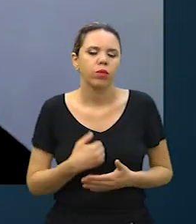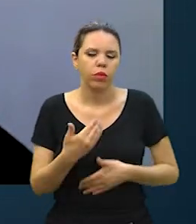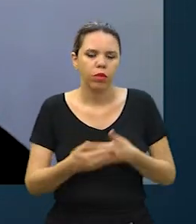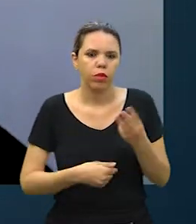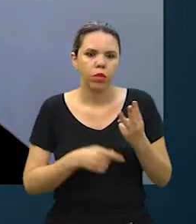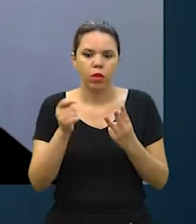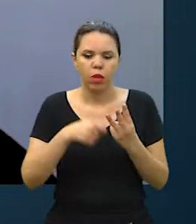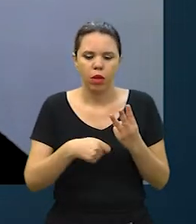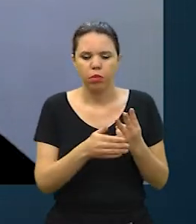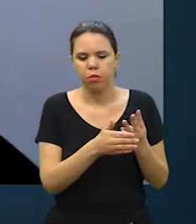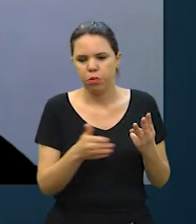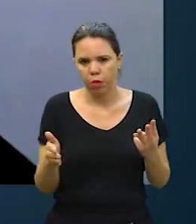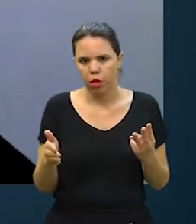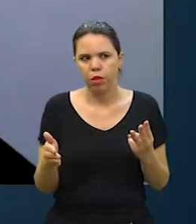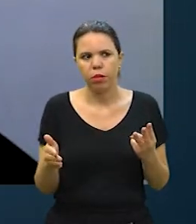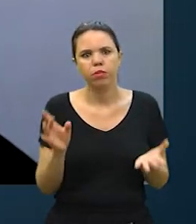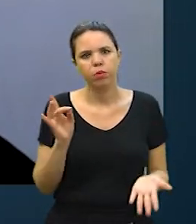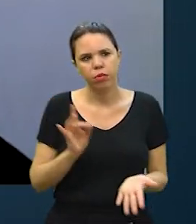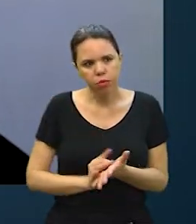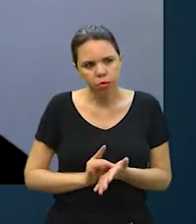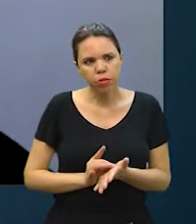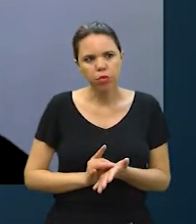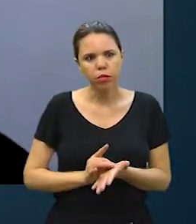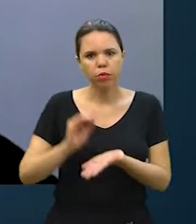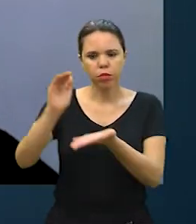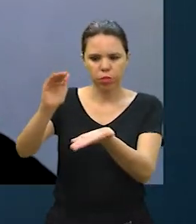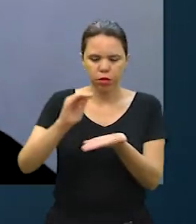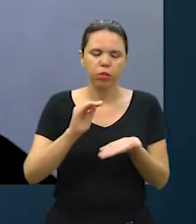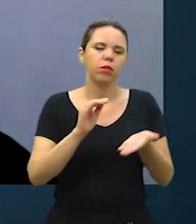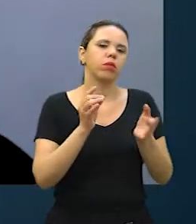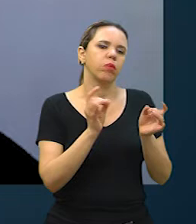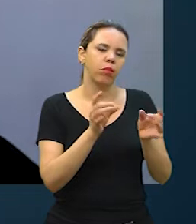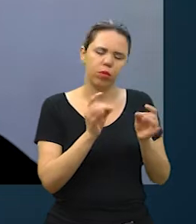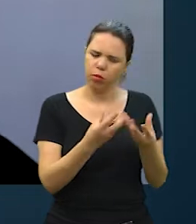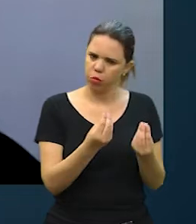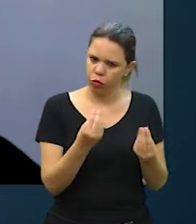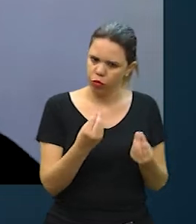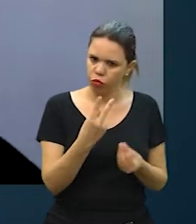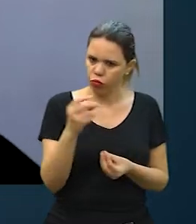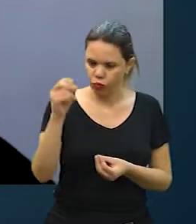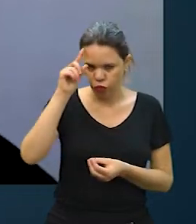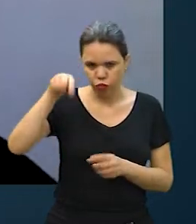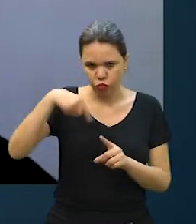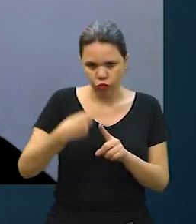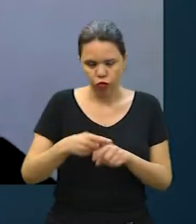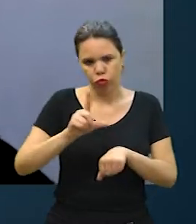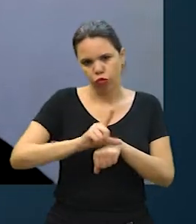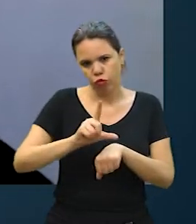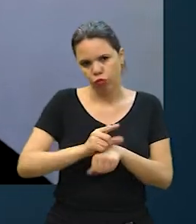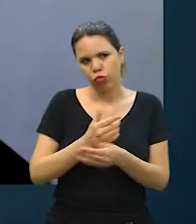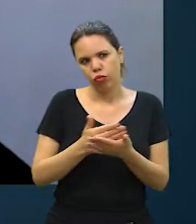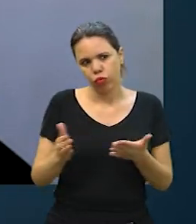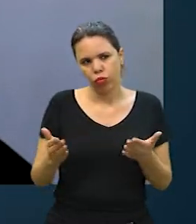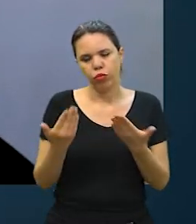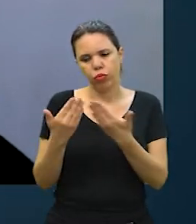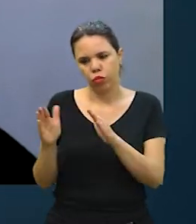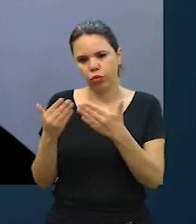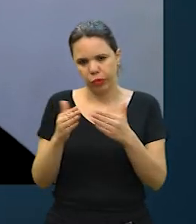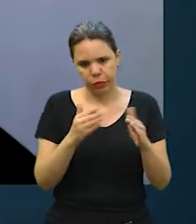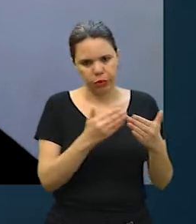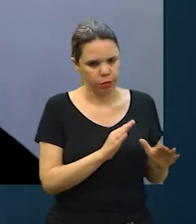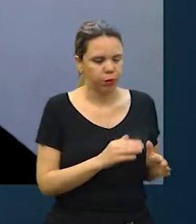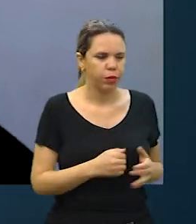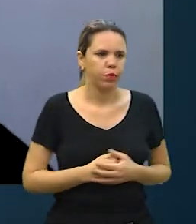passou 3 meses, aí realmente meu delivery estava rodando bem, com mais 20 dias aí as lojas começaram a